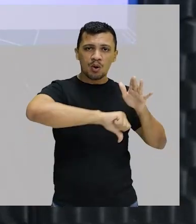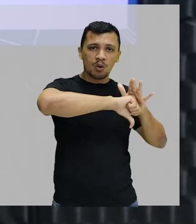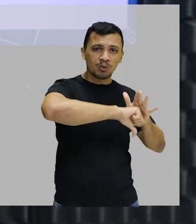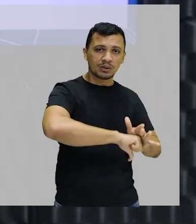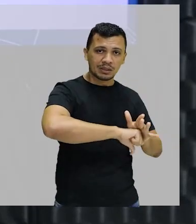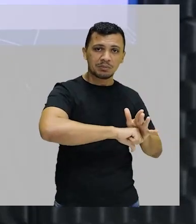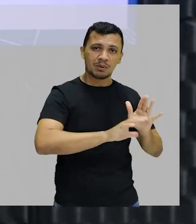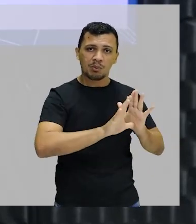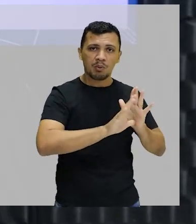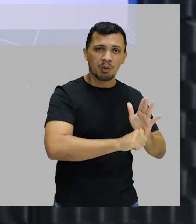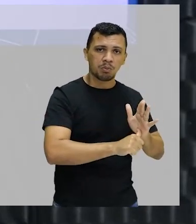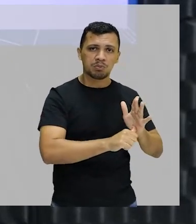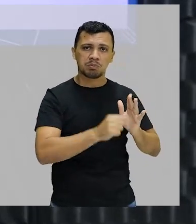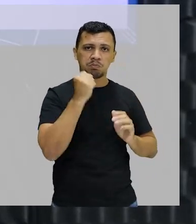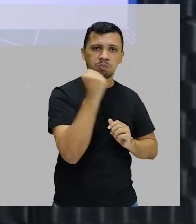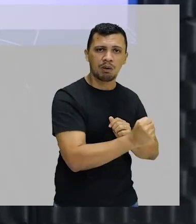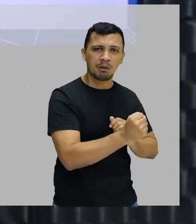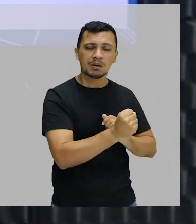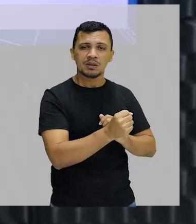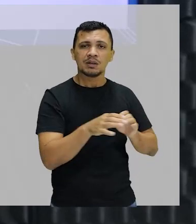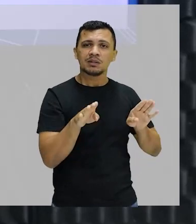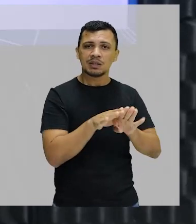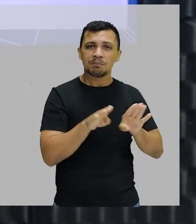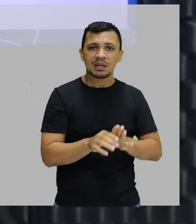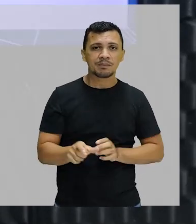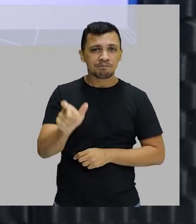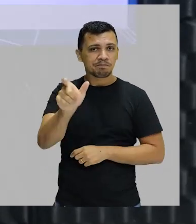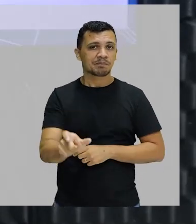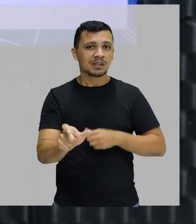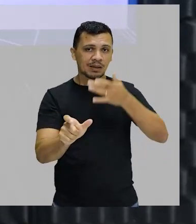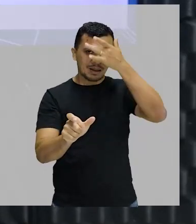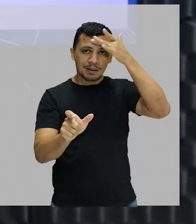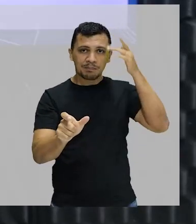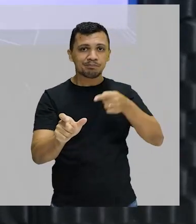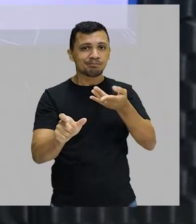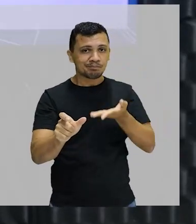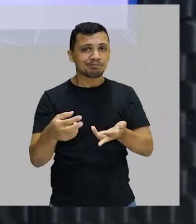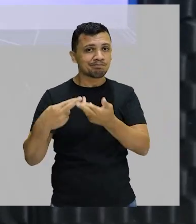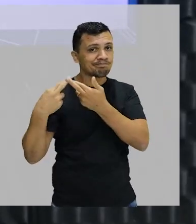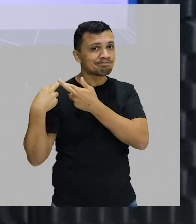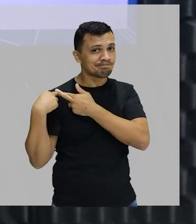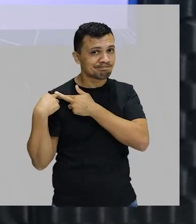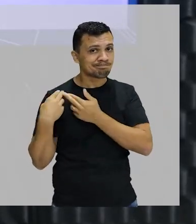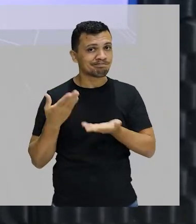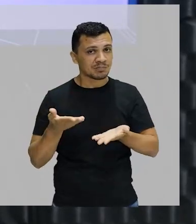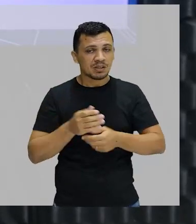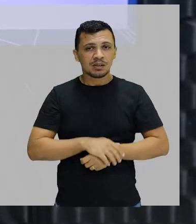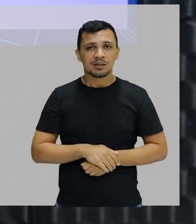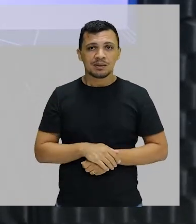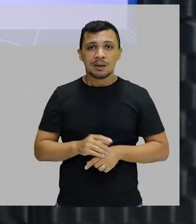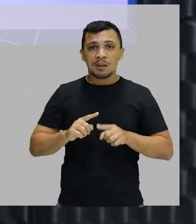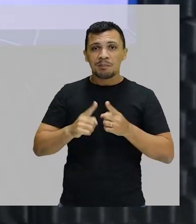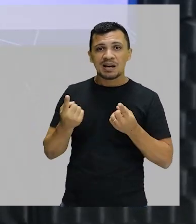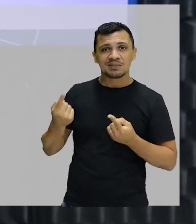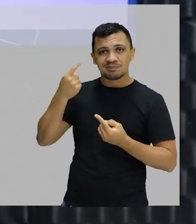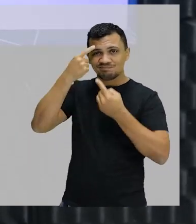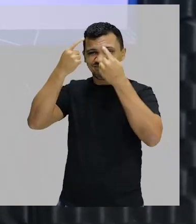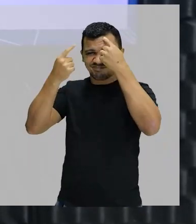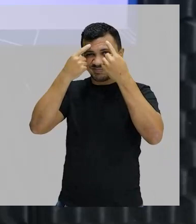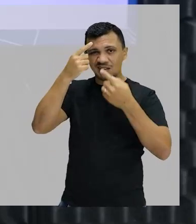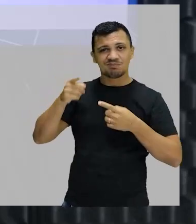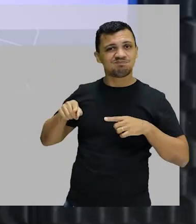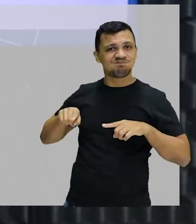também um criminoso. Só que as ideias de Cesare Lombroso elas vão ser muito contestadas depois, principalmente no século